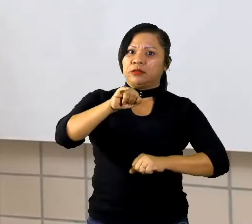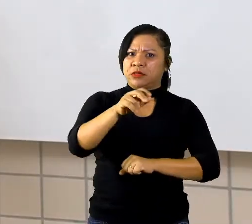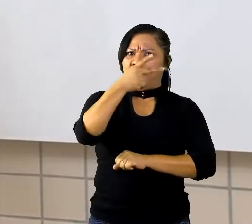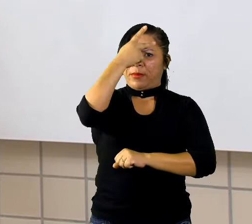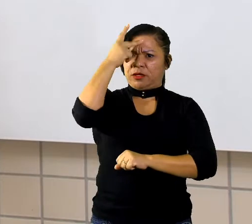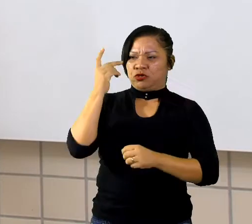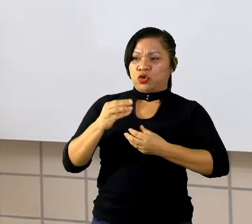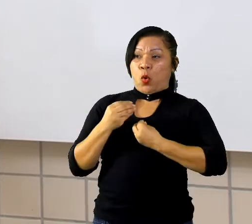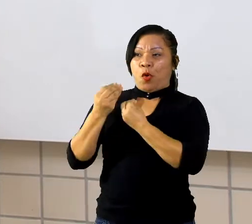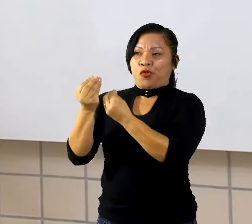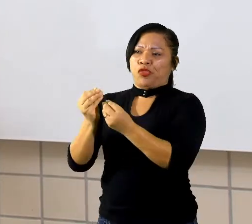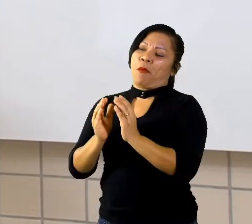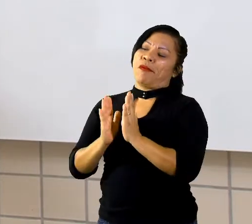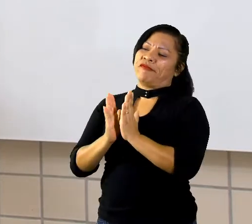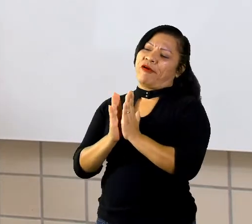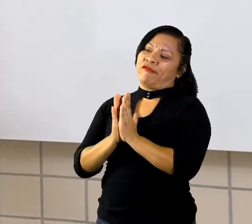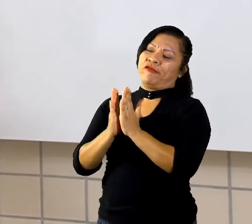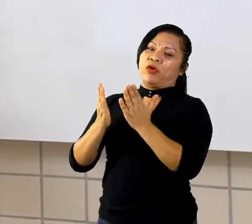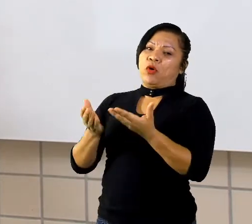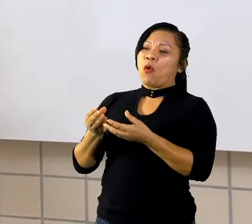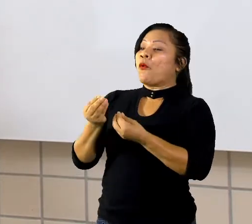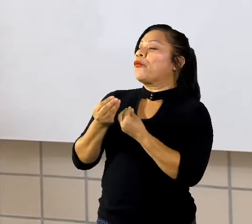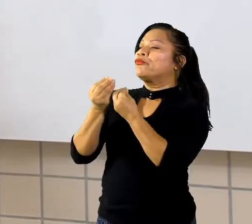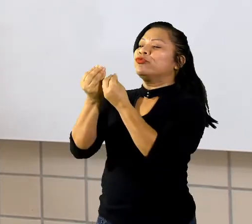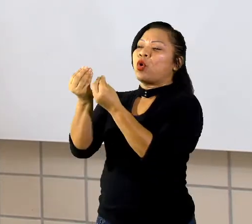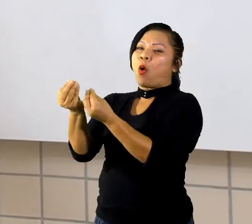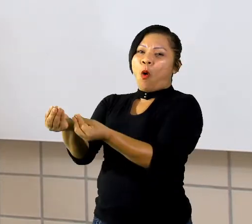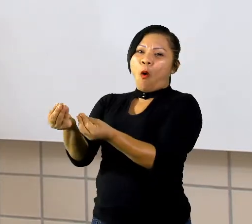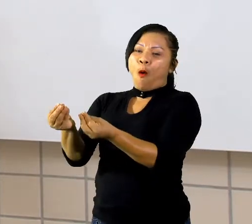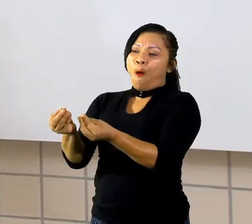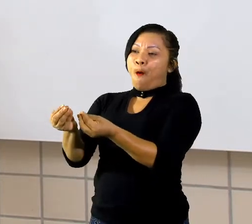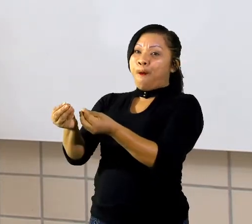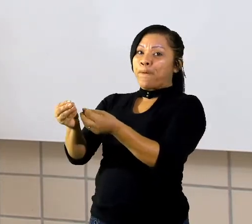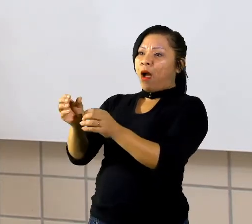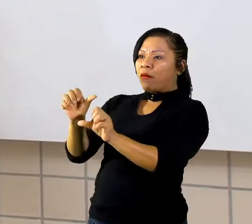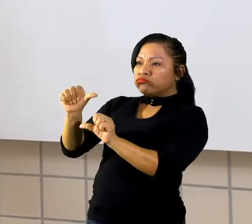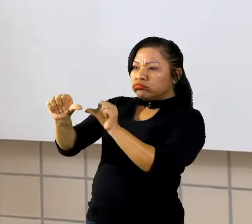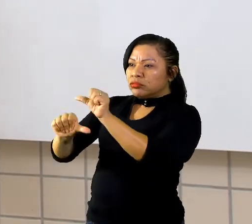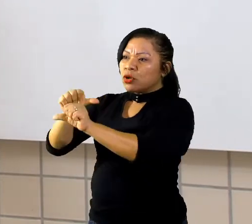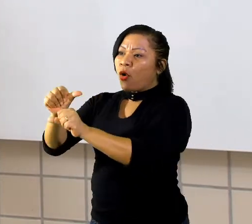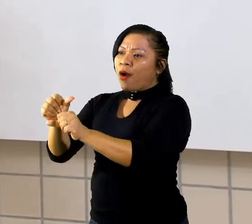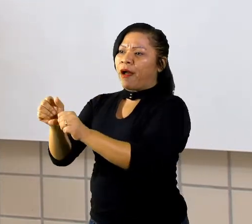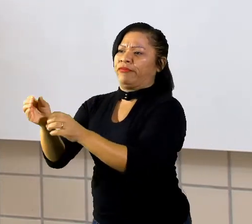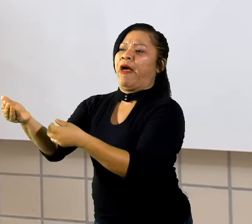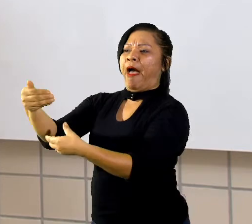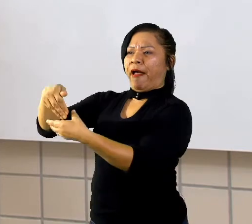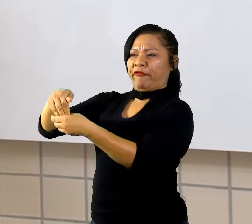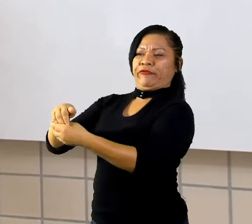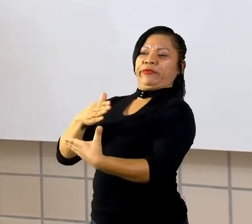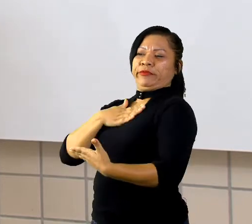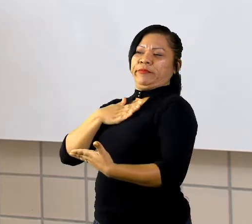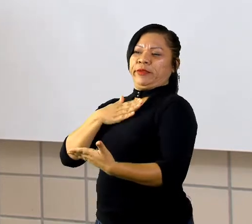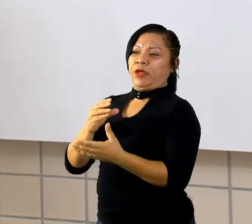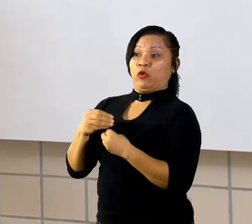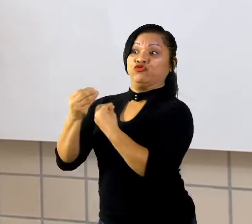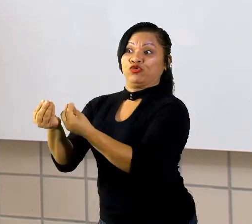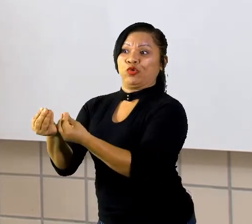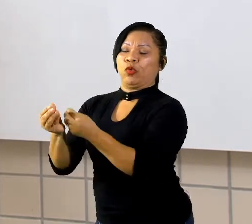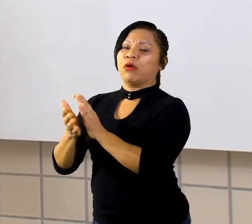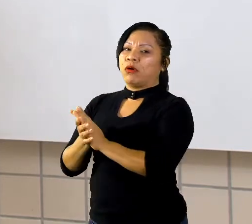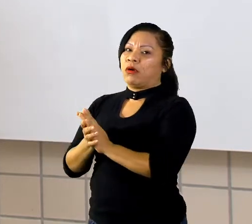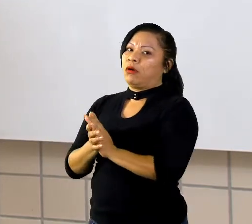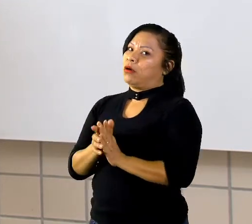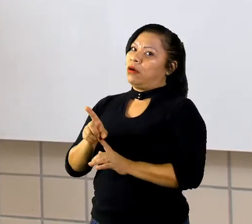favores, a pessoa que oferece algum benefício, trocando por um voto, pense bem, ele não é um